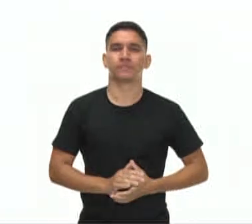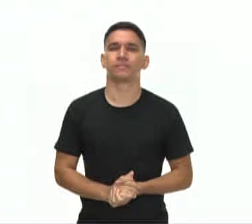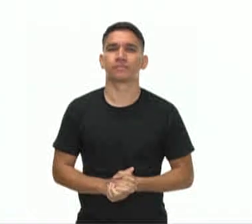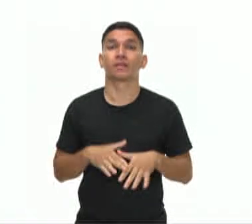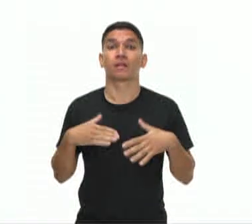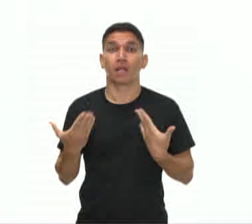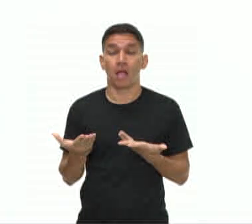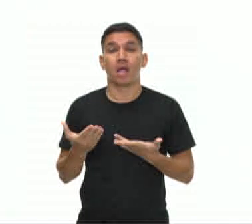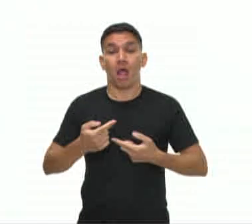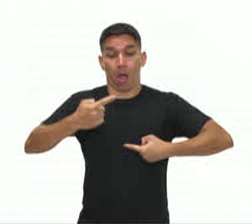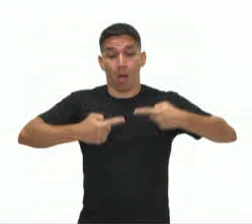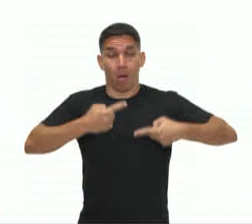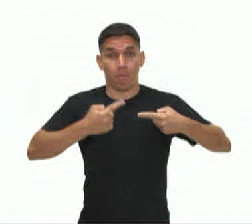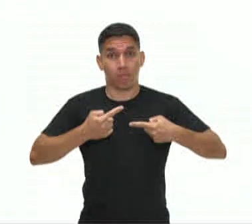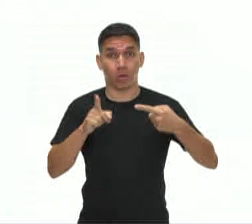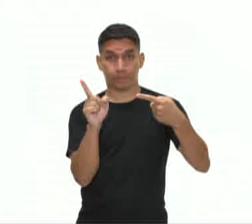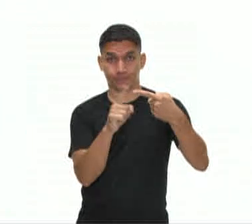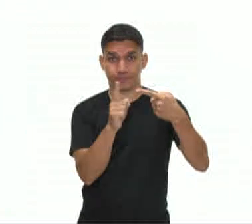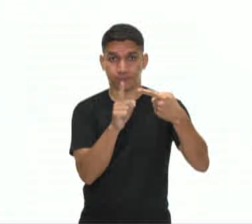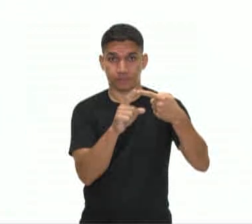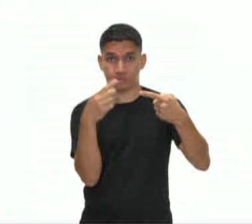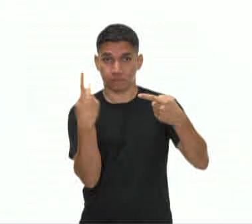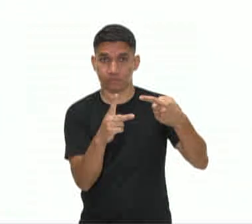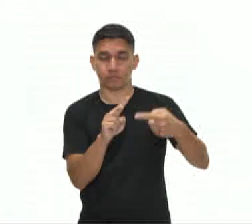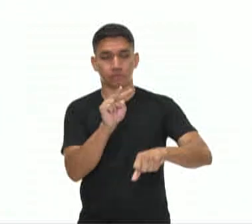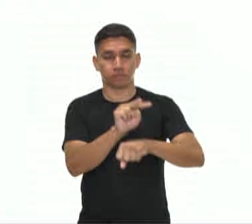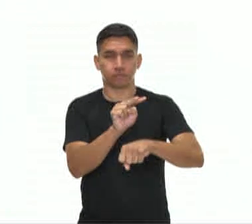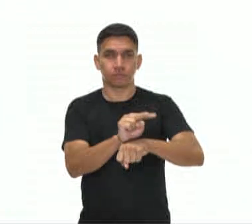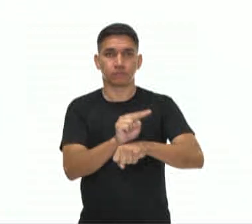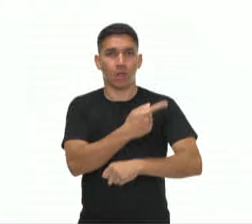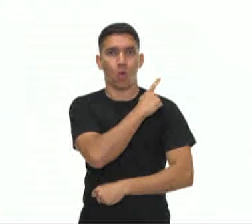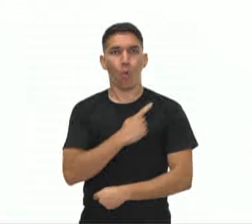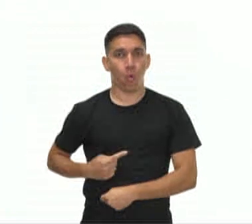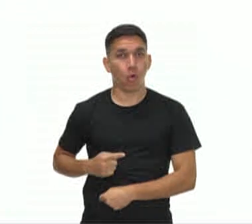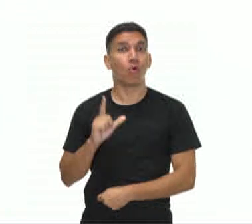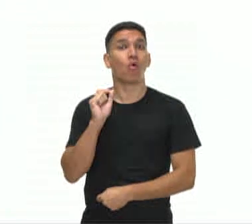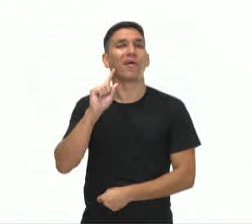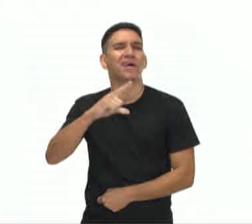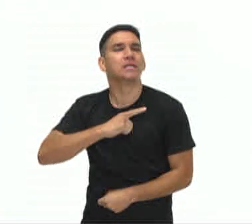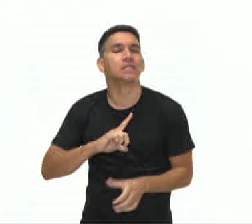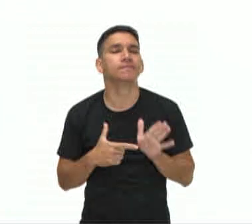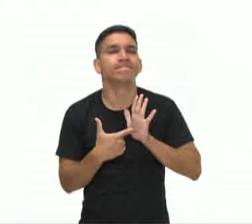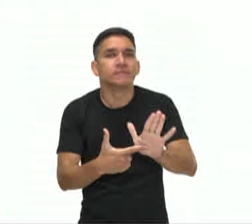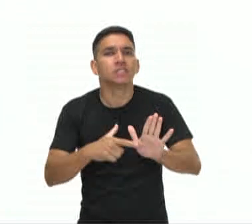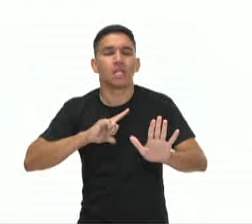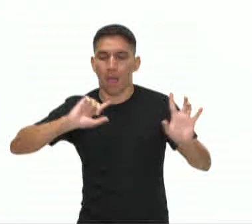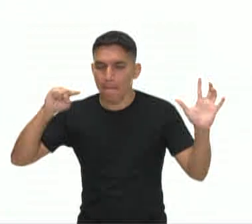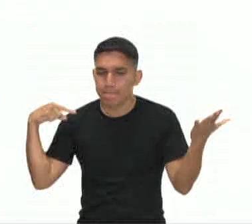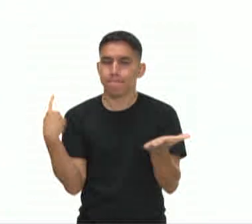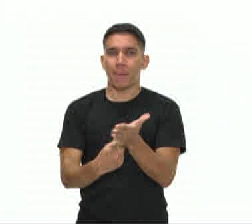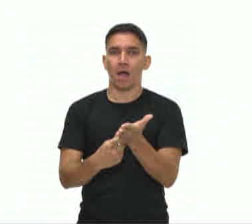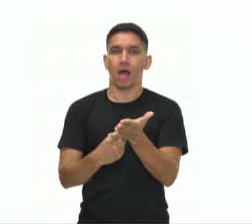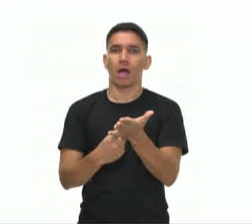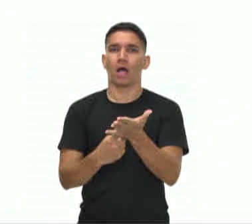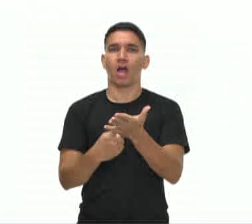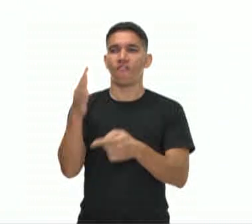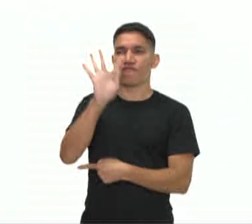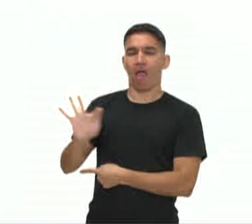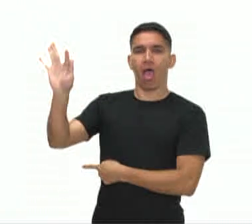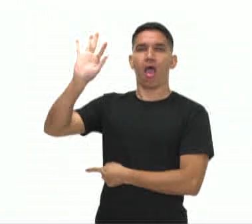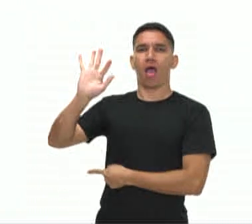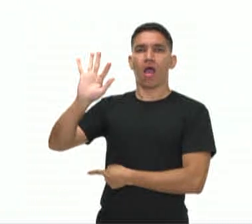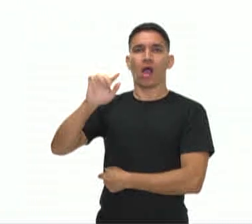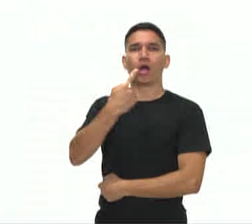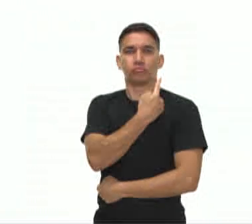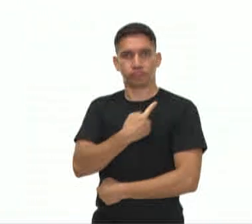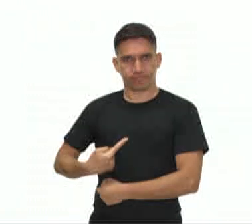Essa política, né, dos governadores, ela expressava um acordo entre o governo federal e